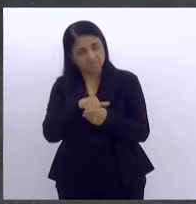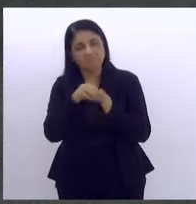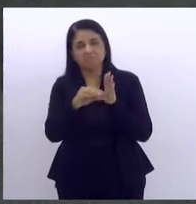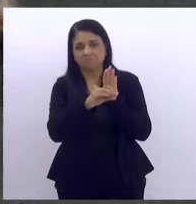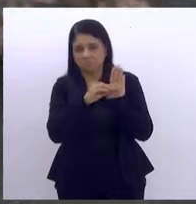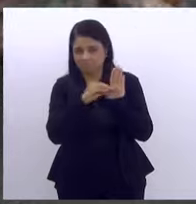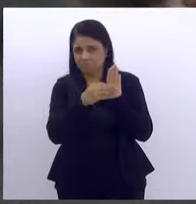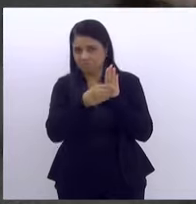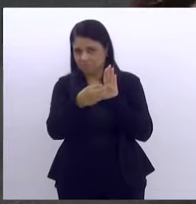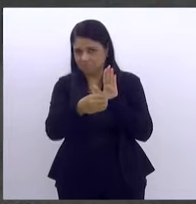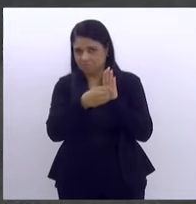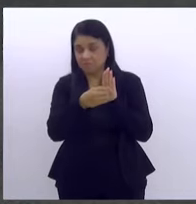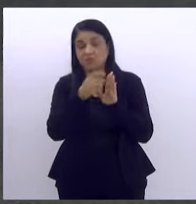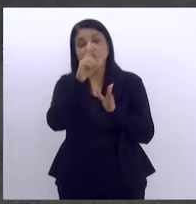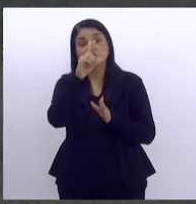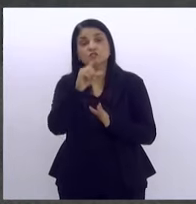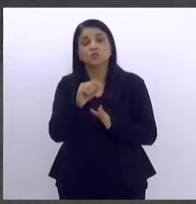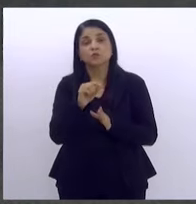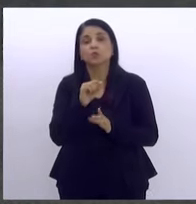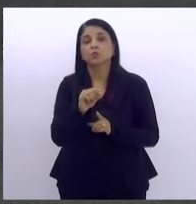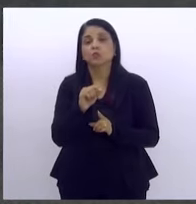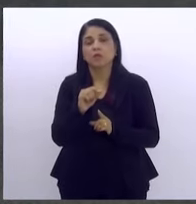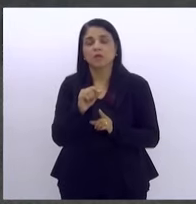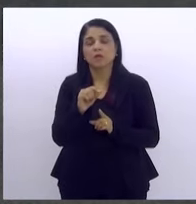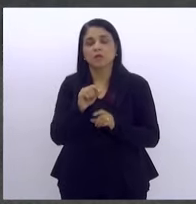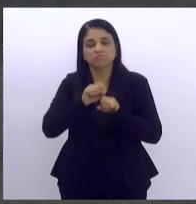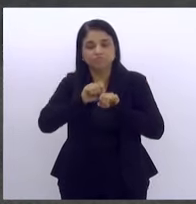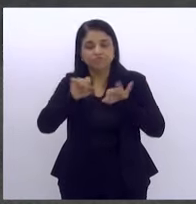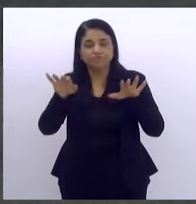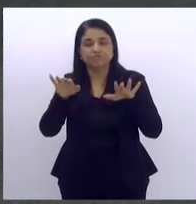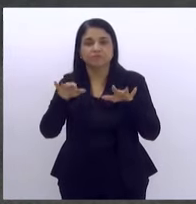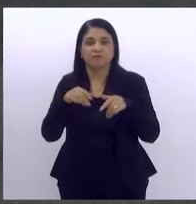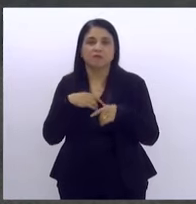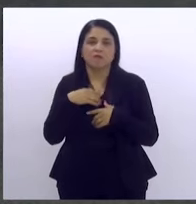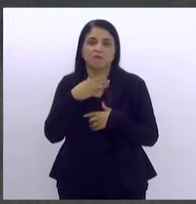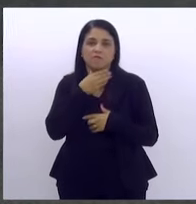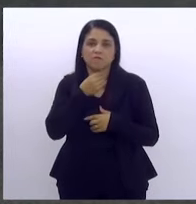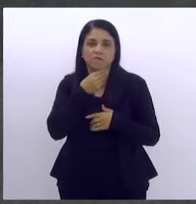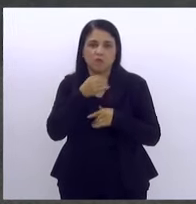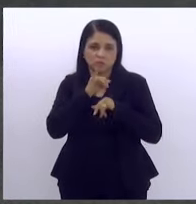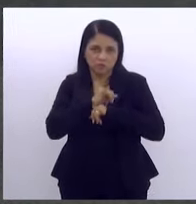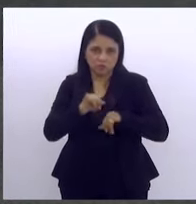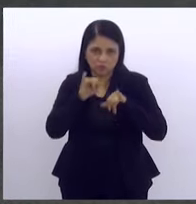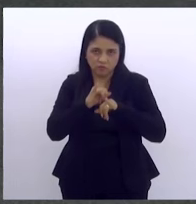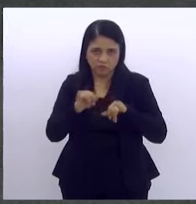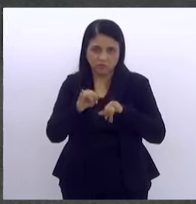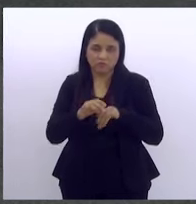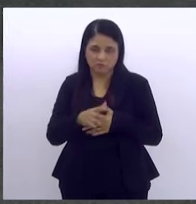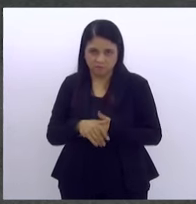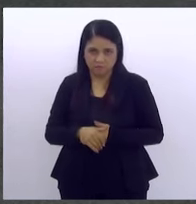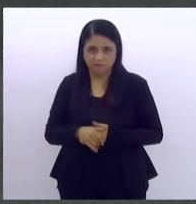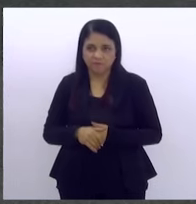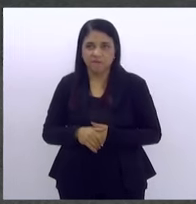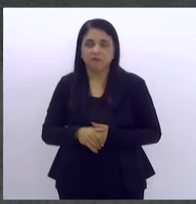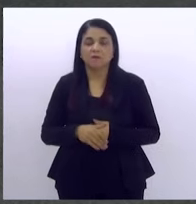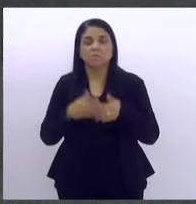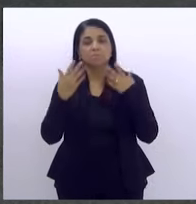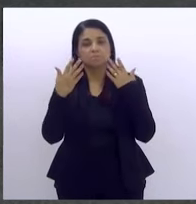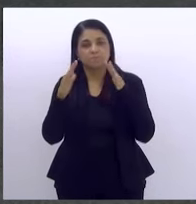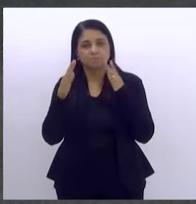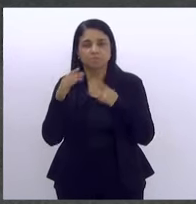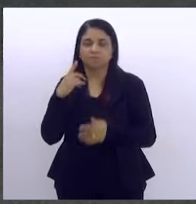pois busca diminuir a proliferação de notícias falsas, as famosas fake news. Quero parabenizar o